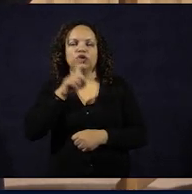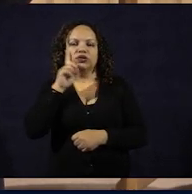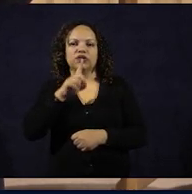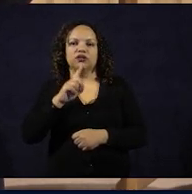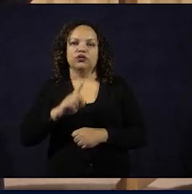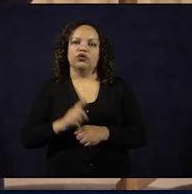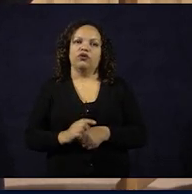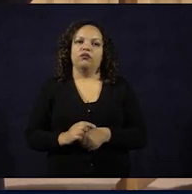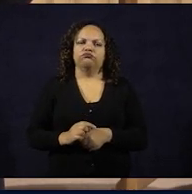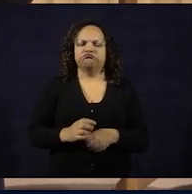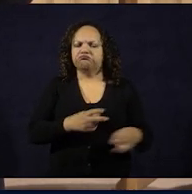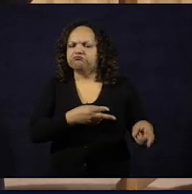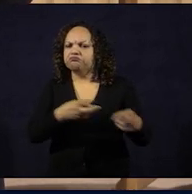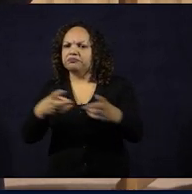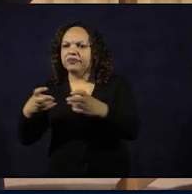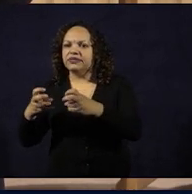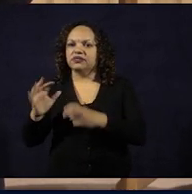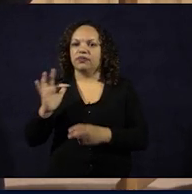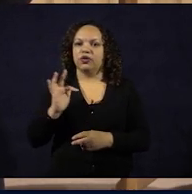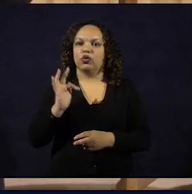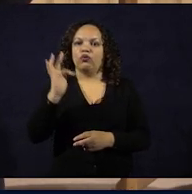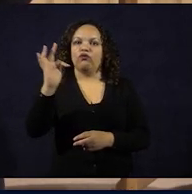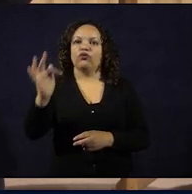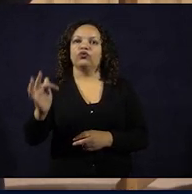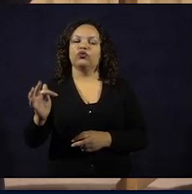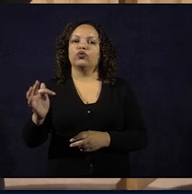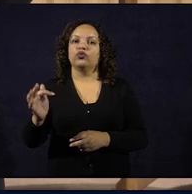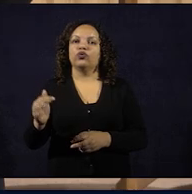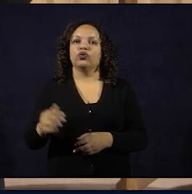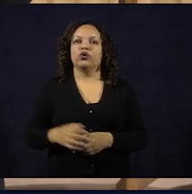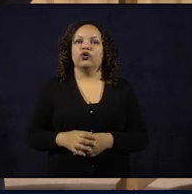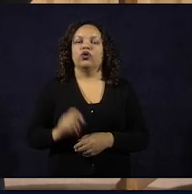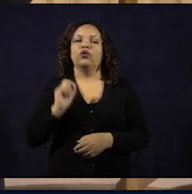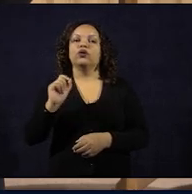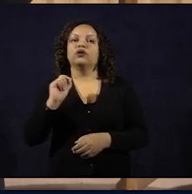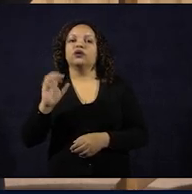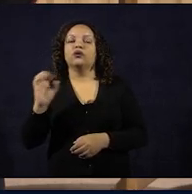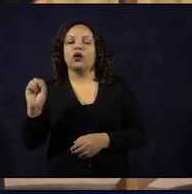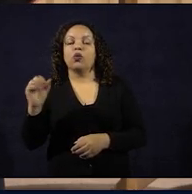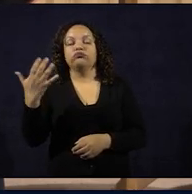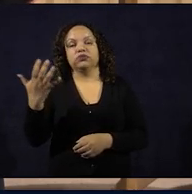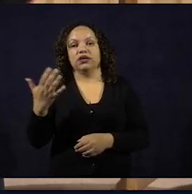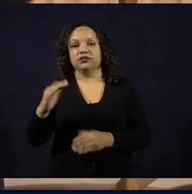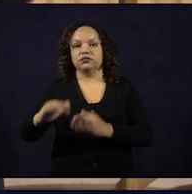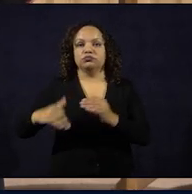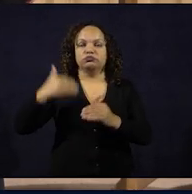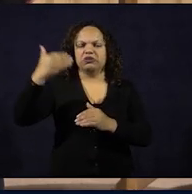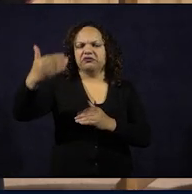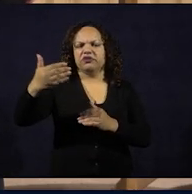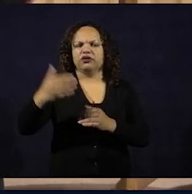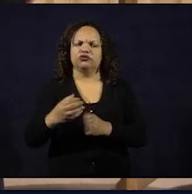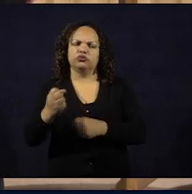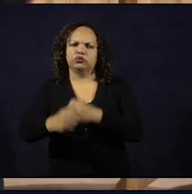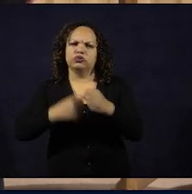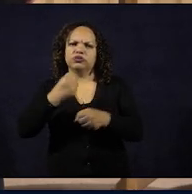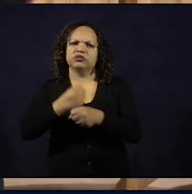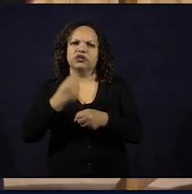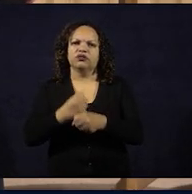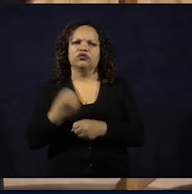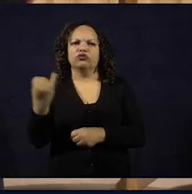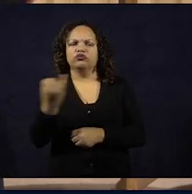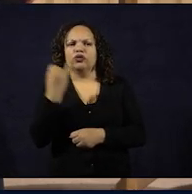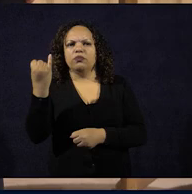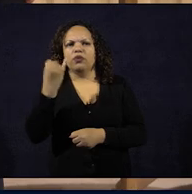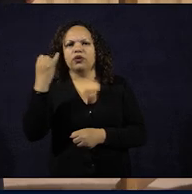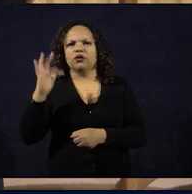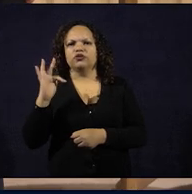para o futuro Qual que você acha que é o futuro desse setor para onde deveria caminhar o que mais deveria ser realizado nos próximos anos o que que você vê de